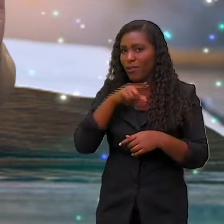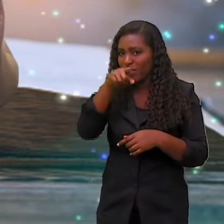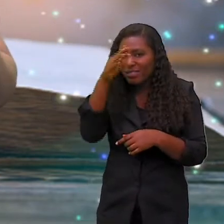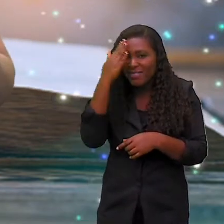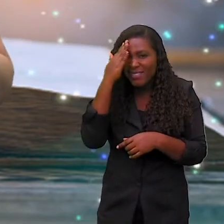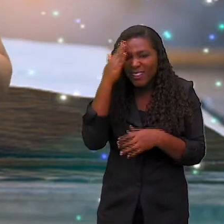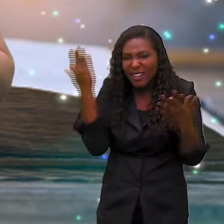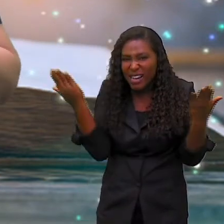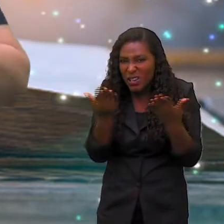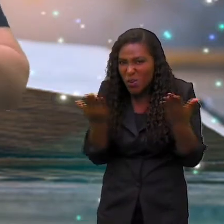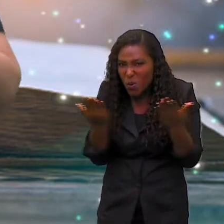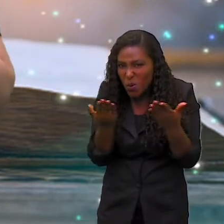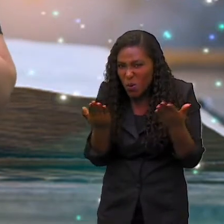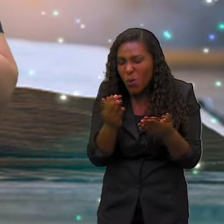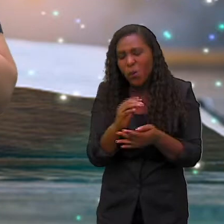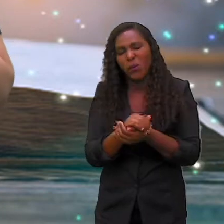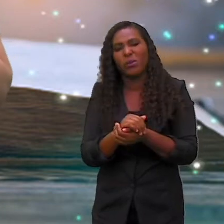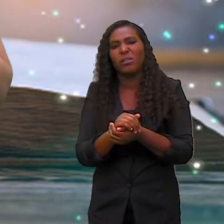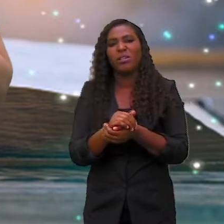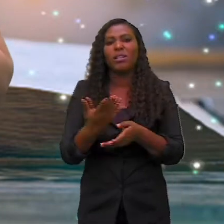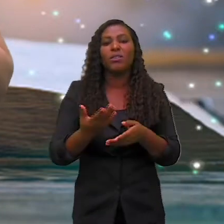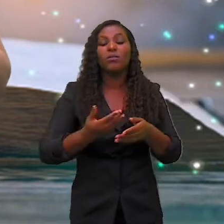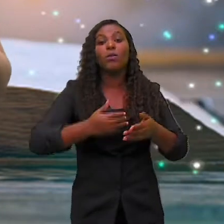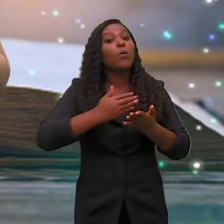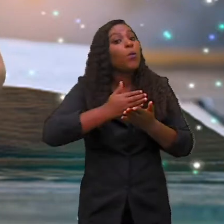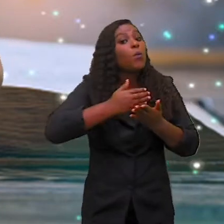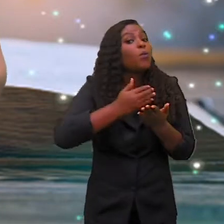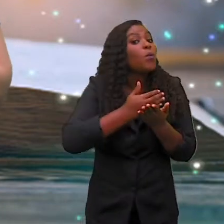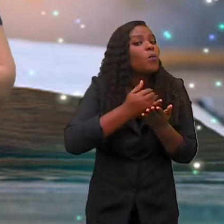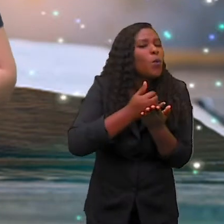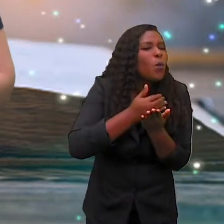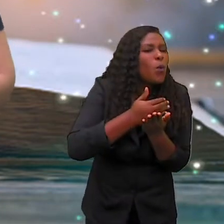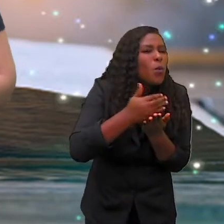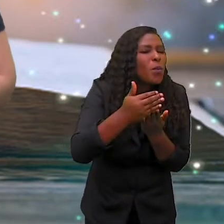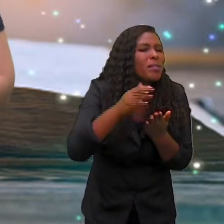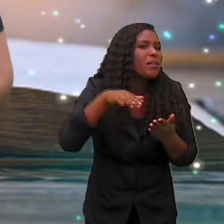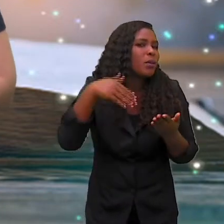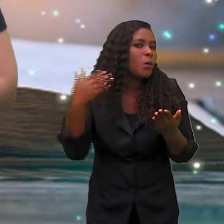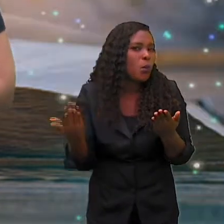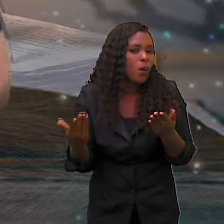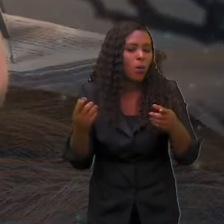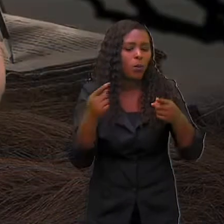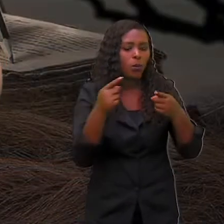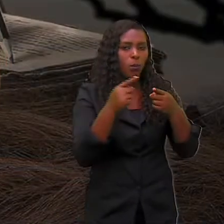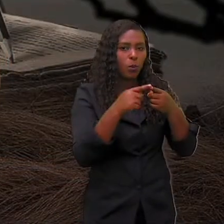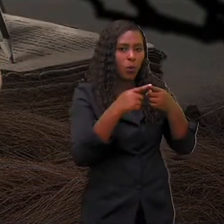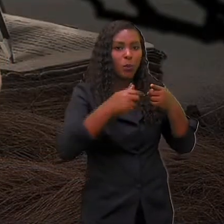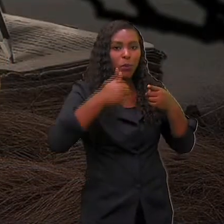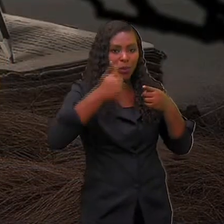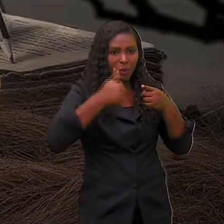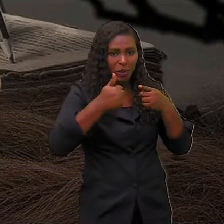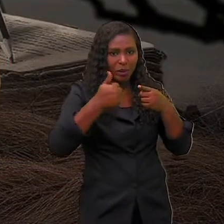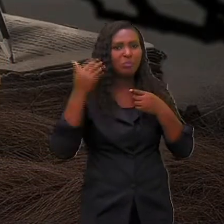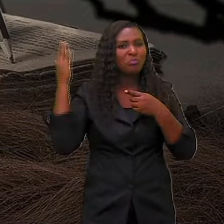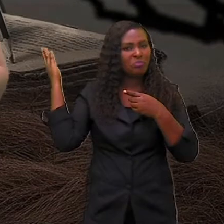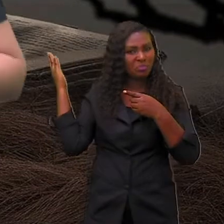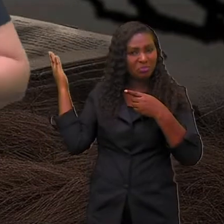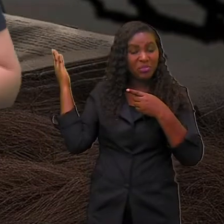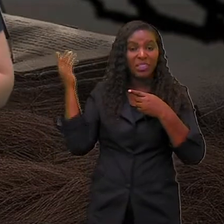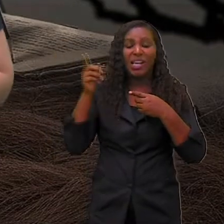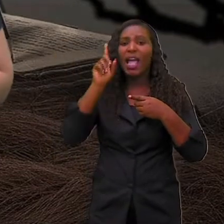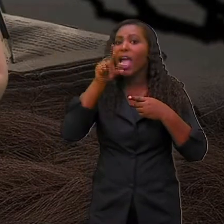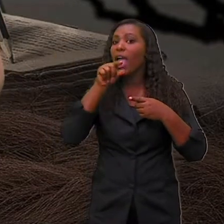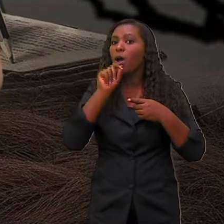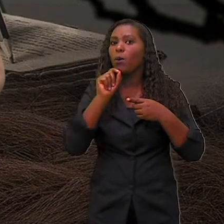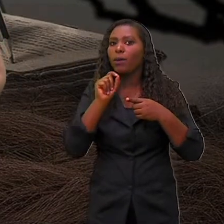E vamos começar a falar que é o do mais amplo para o mais específico, certo? E é ele aí,